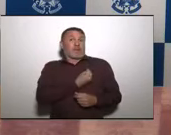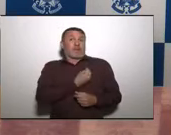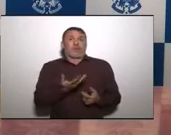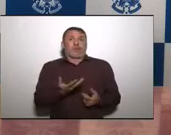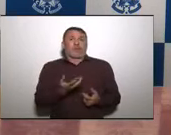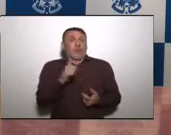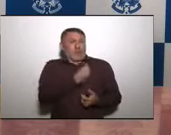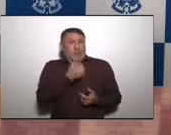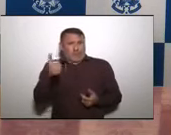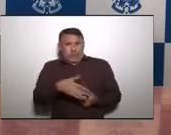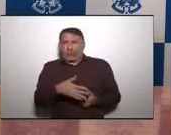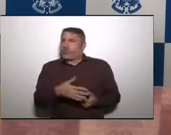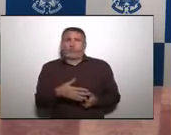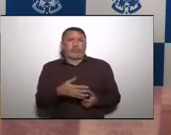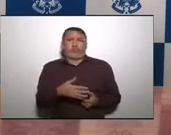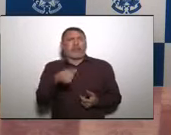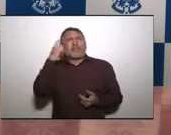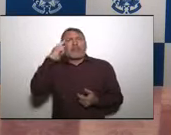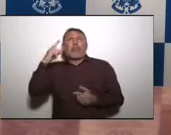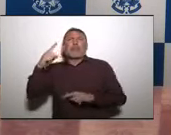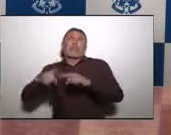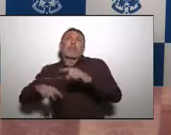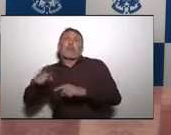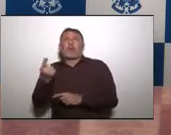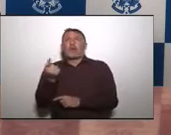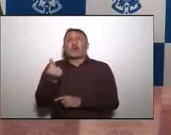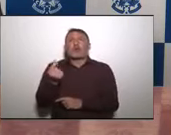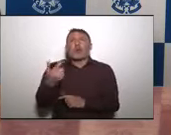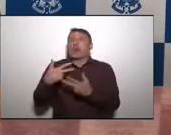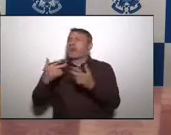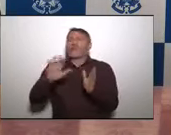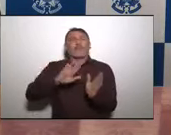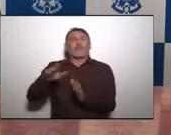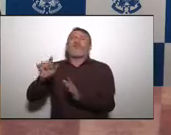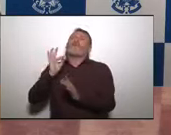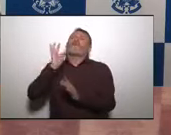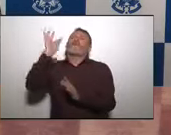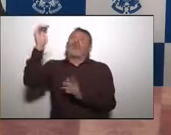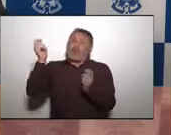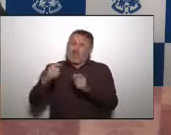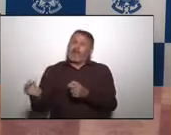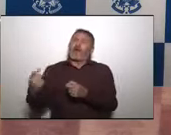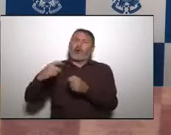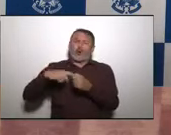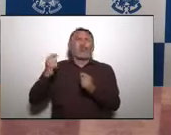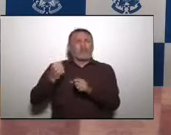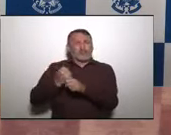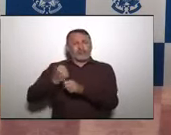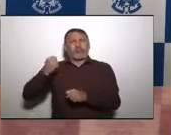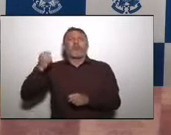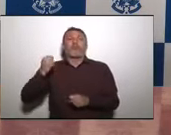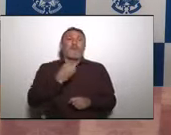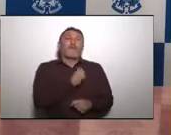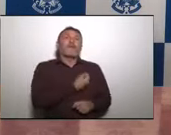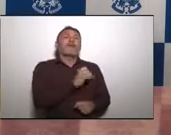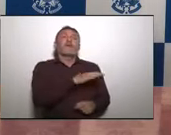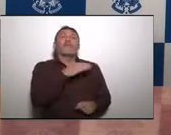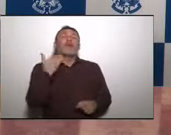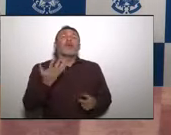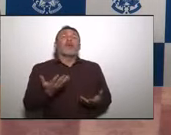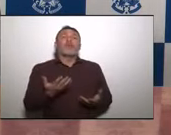algum prejuízo material, não, que a gente recupera. Nós estamos tratando das nossas vidas. Então, eu peço encarecidamente, você que está